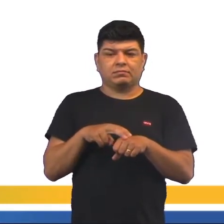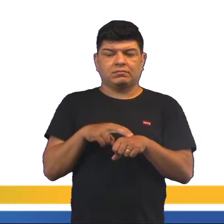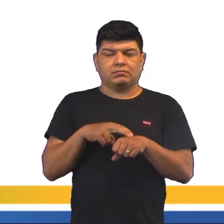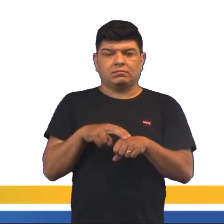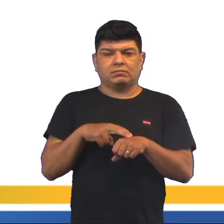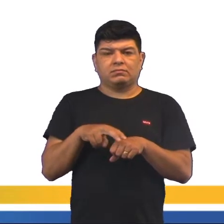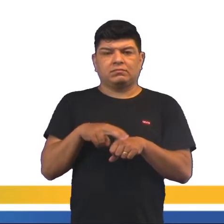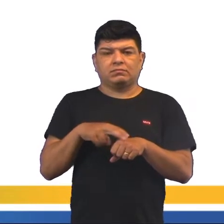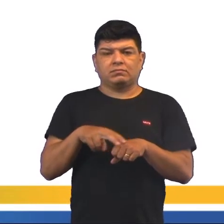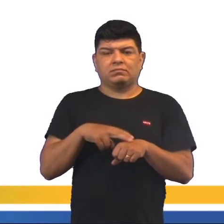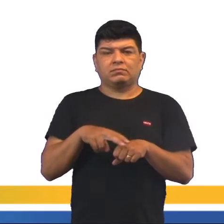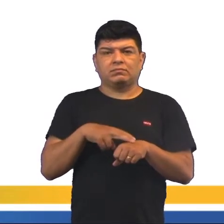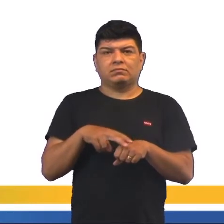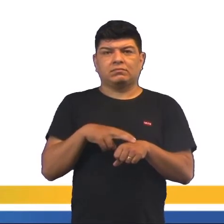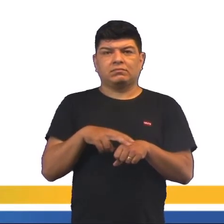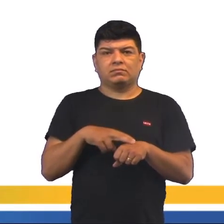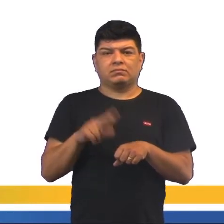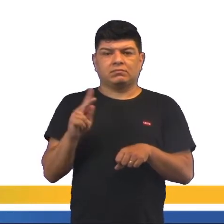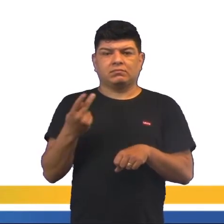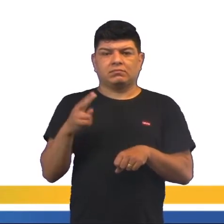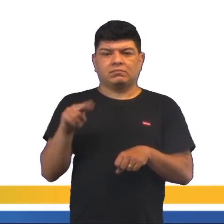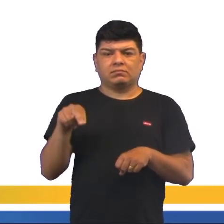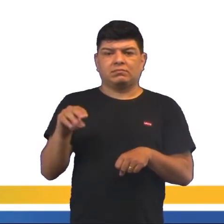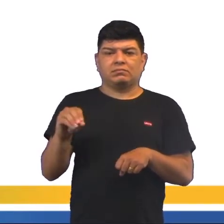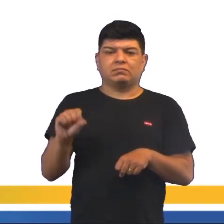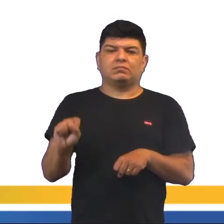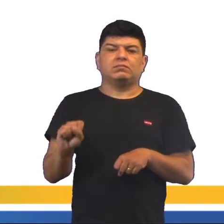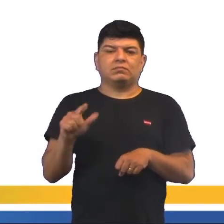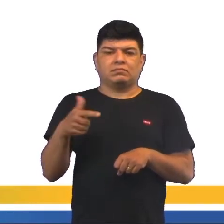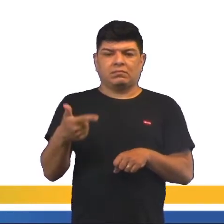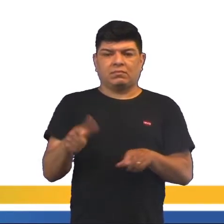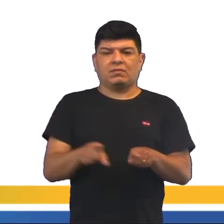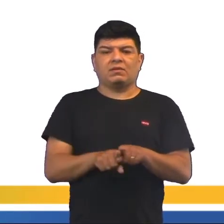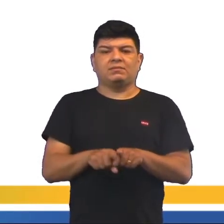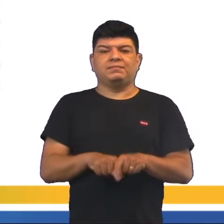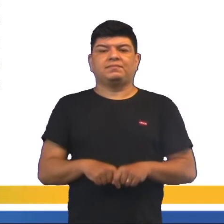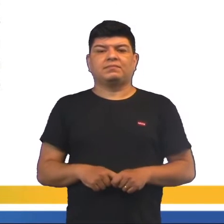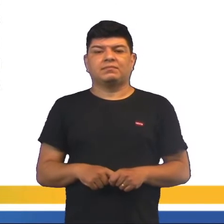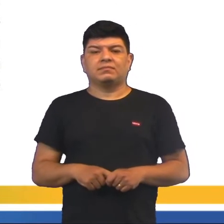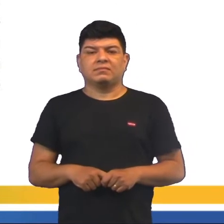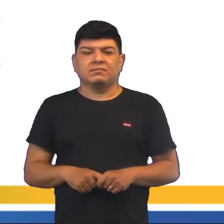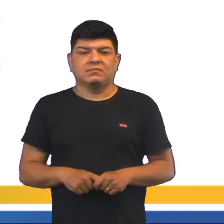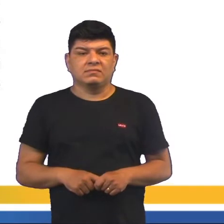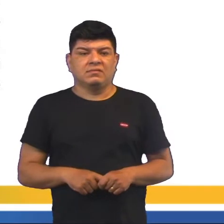a dominação dos hunos sobre os demais territórios, né, a invasão deles.